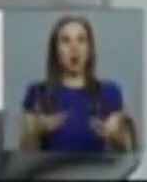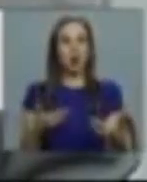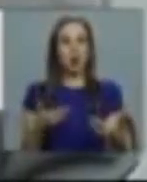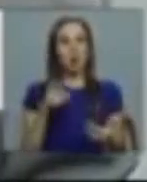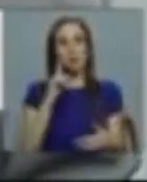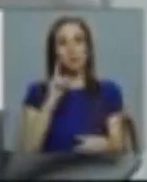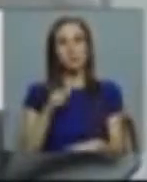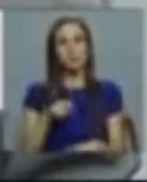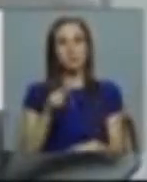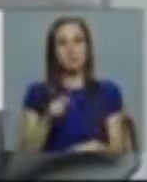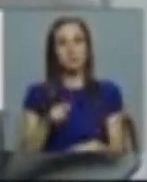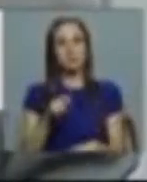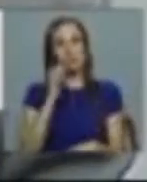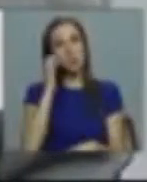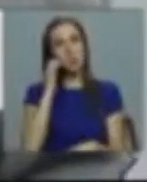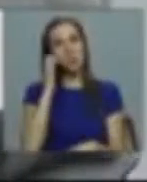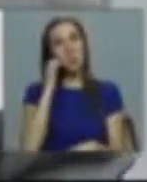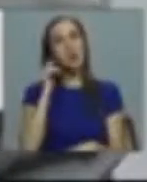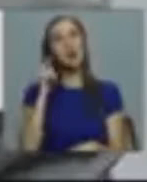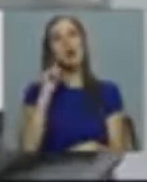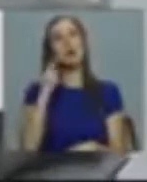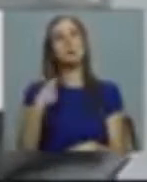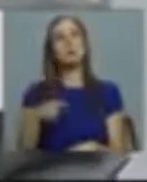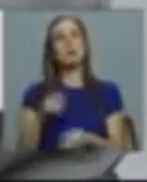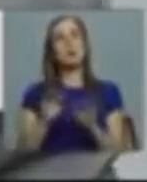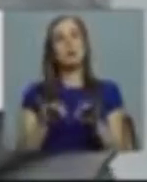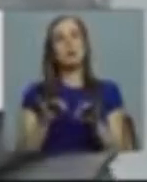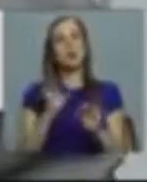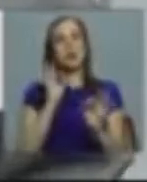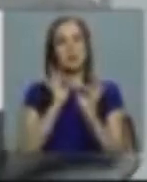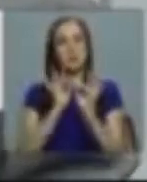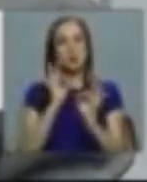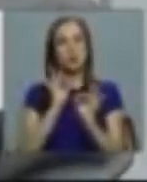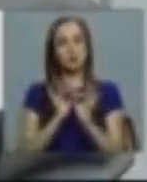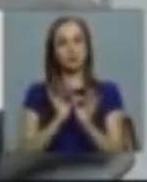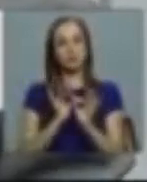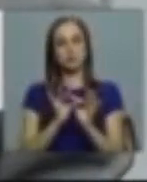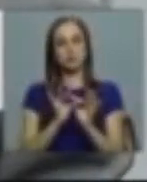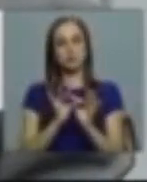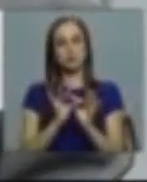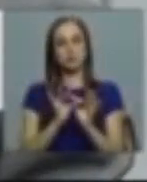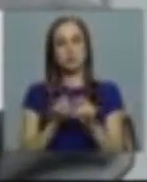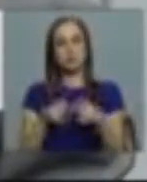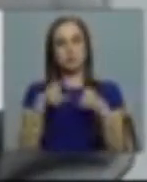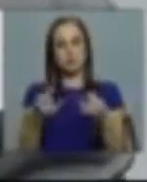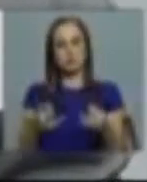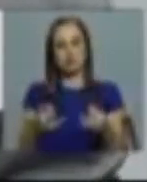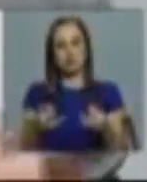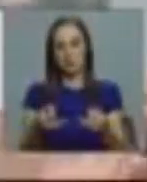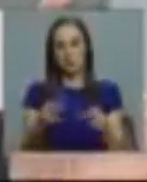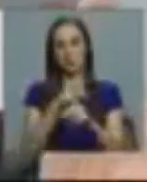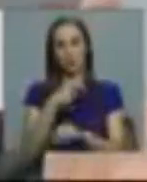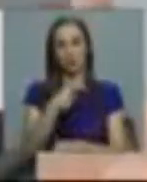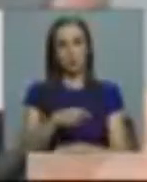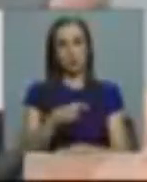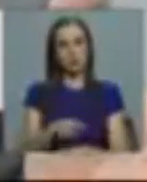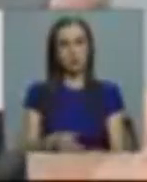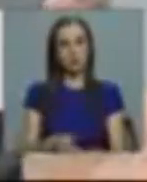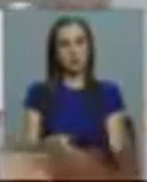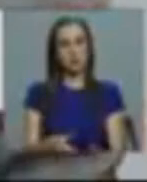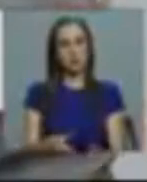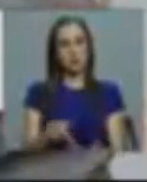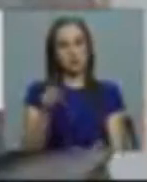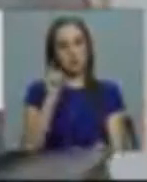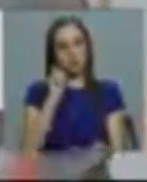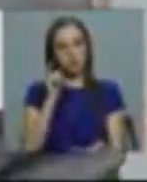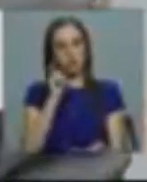ela está ao término do mandato, termina em setembro, e teremos a eleição de um novo presidente. Caberá ele